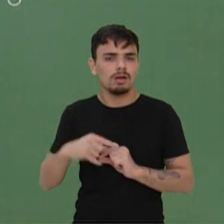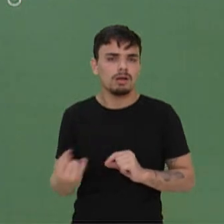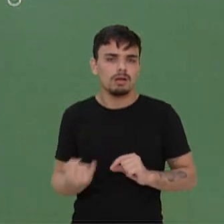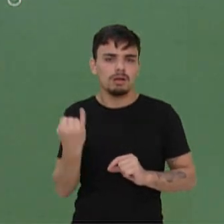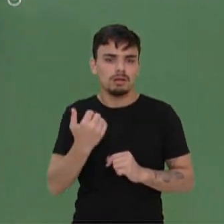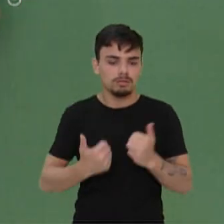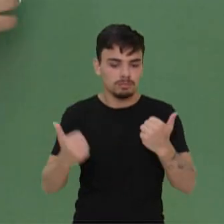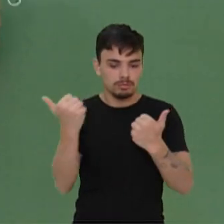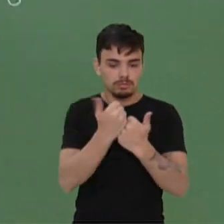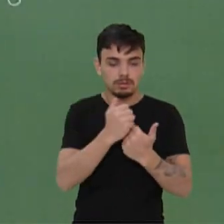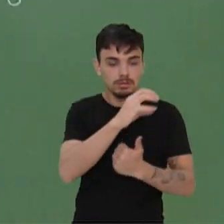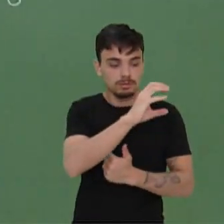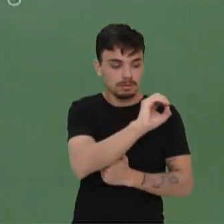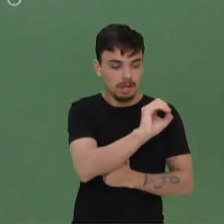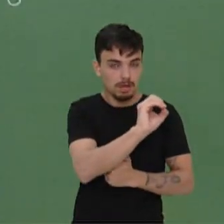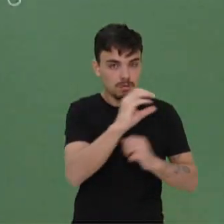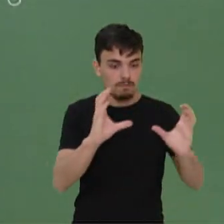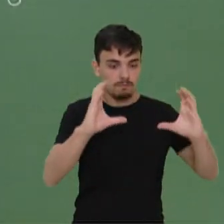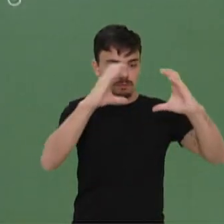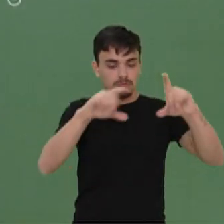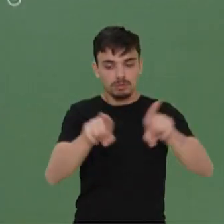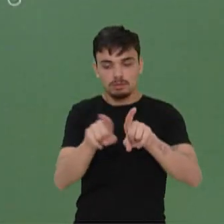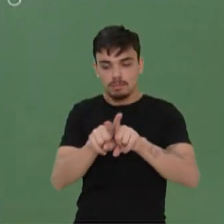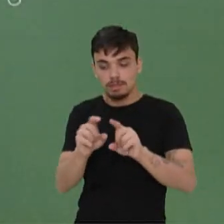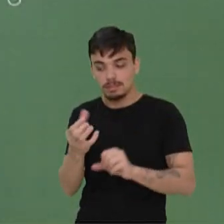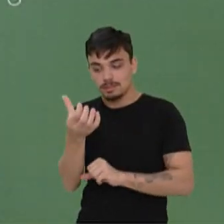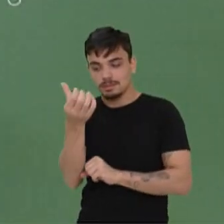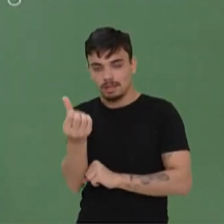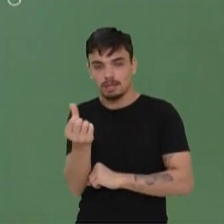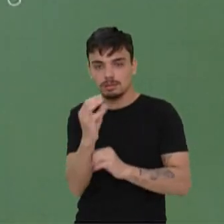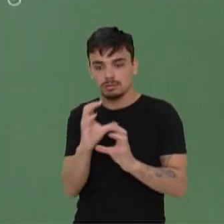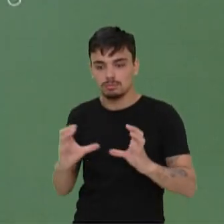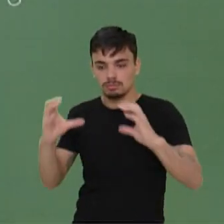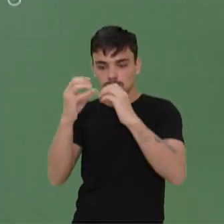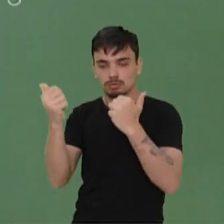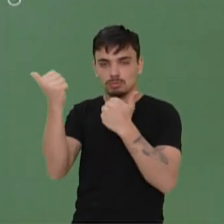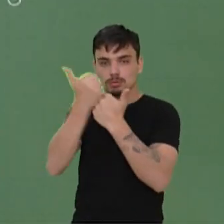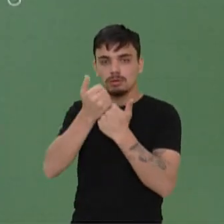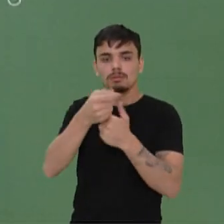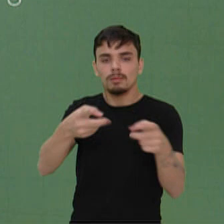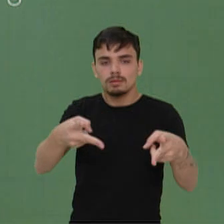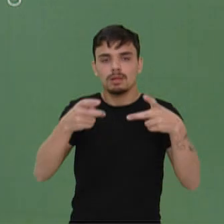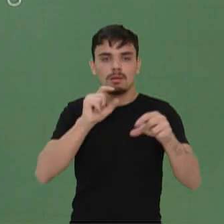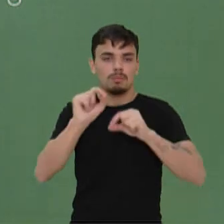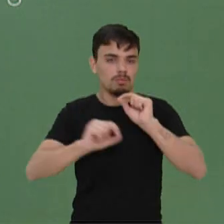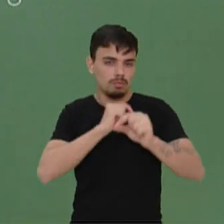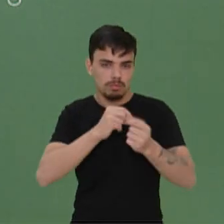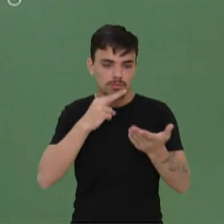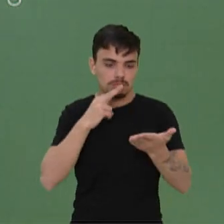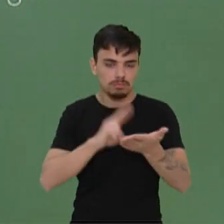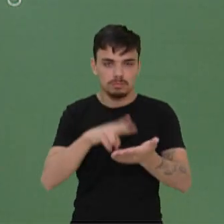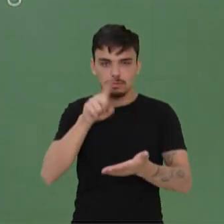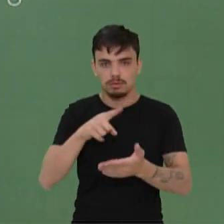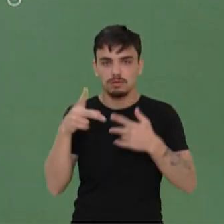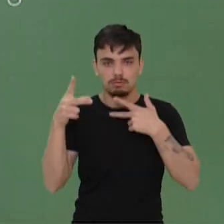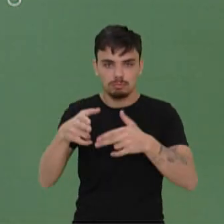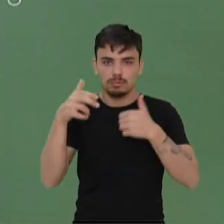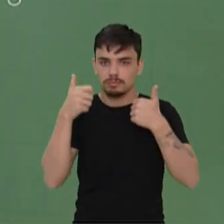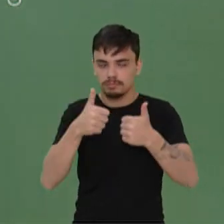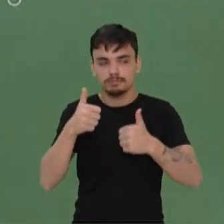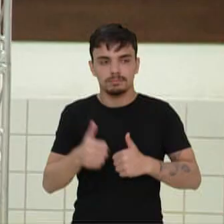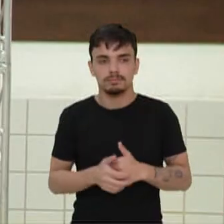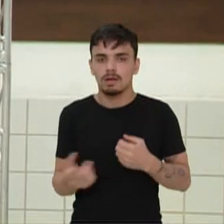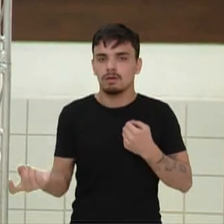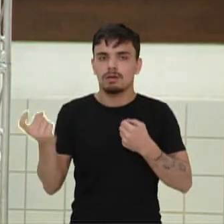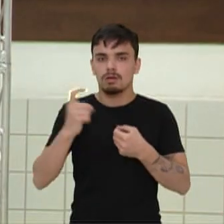na função e substituir o 6 logo em seguida, você vai perceber que esses resultados são iguais, beleza? Ok?